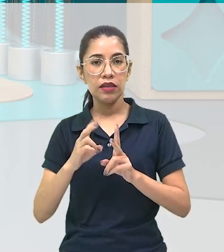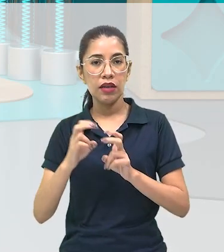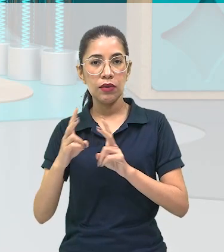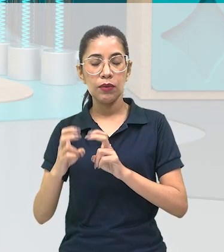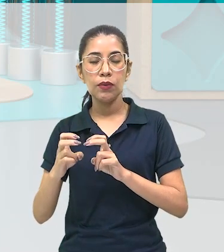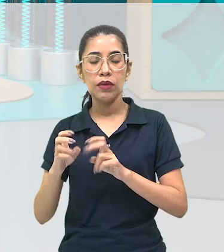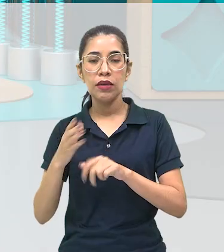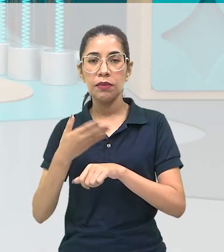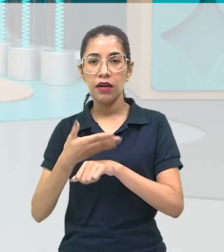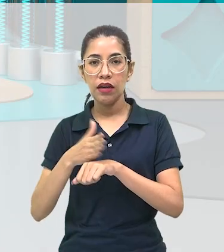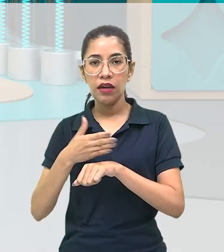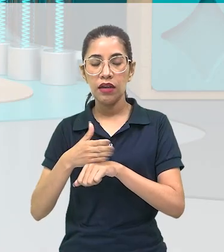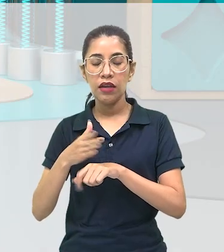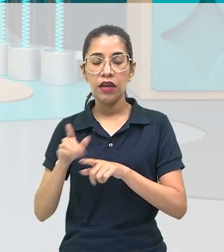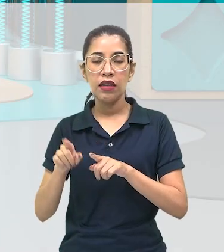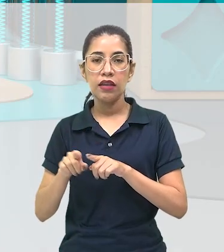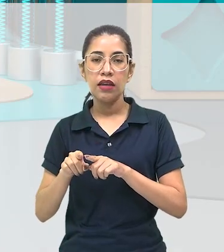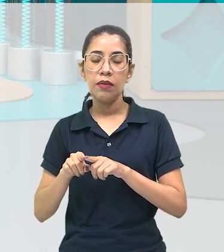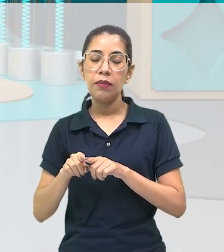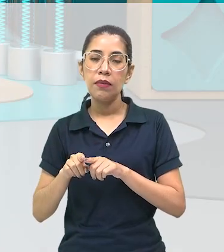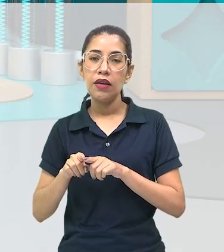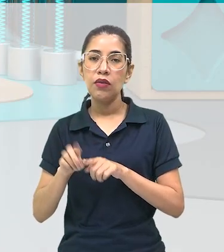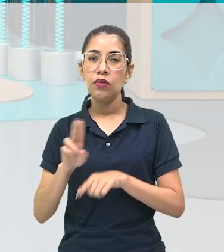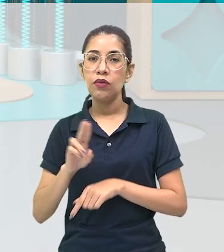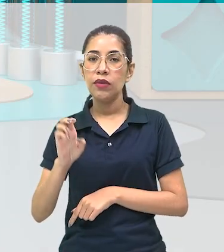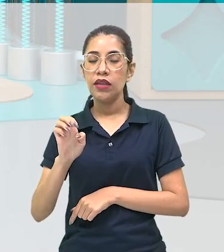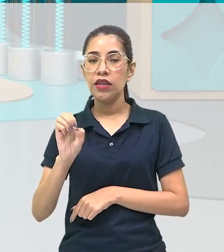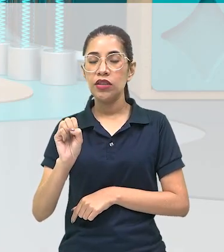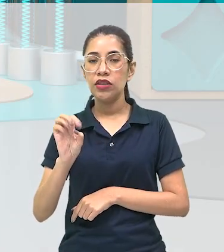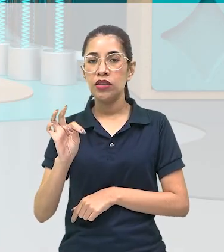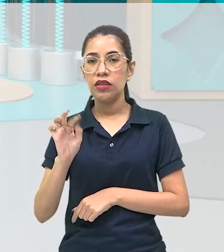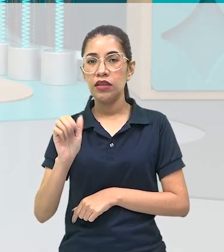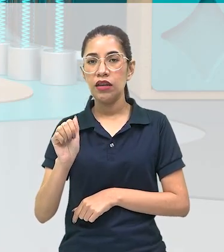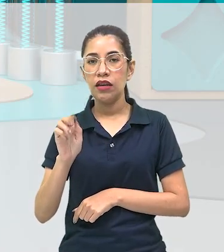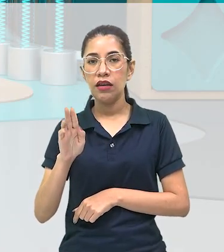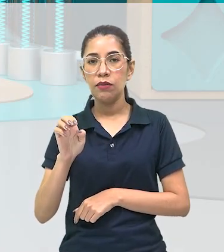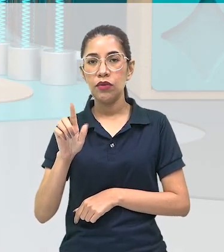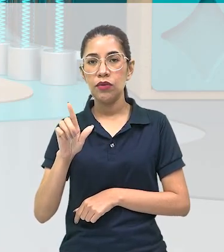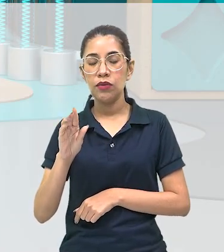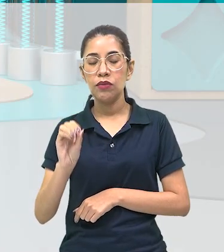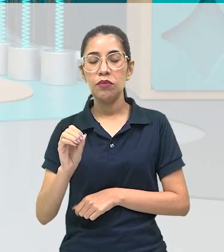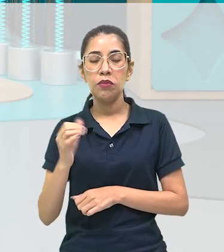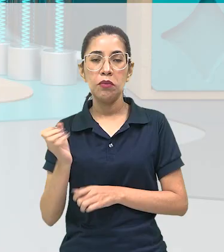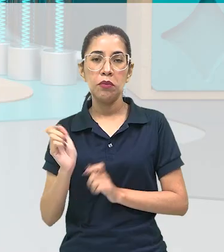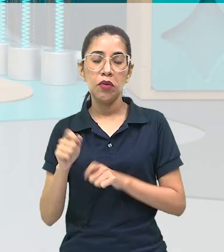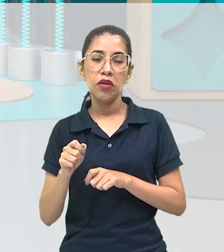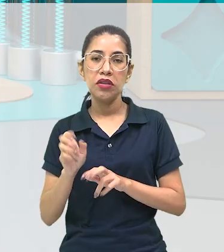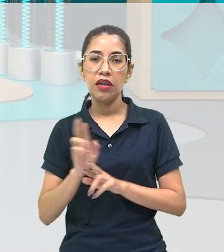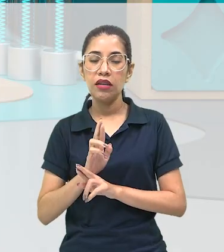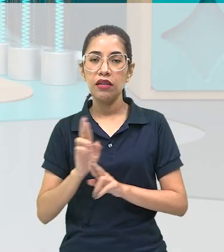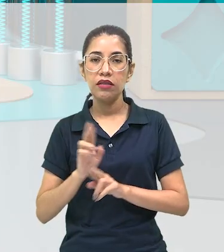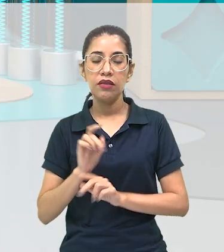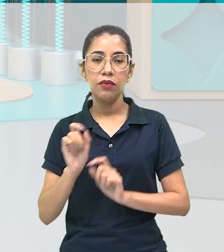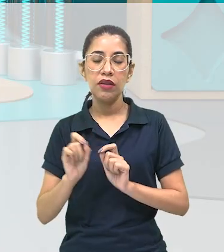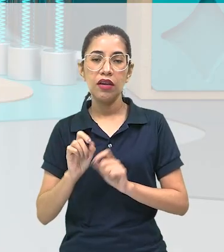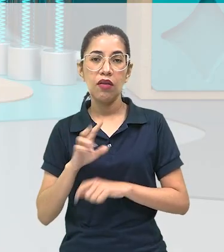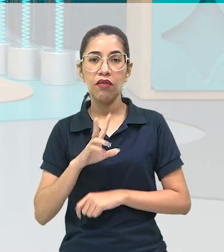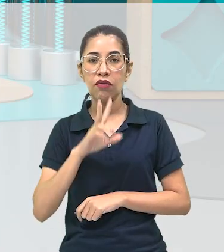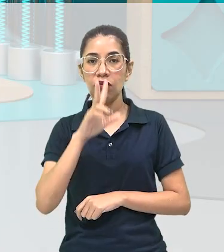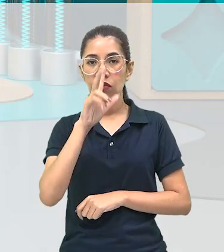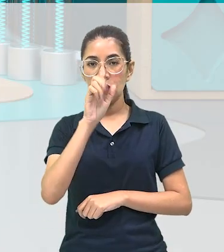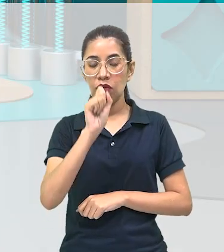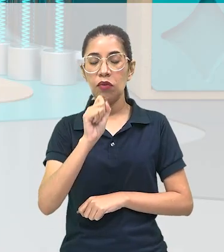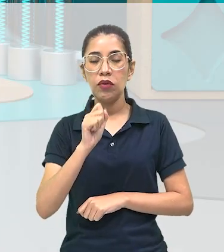e treinam os lutadores de sumô, é chamado de estábulo, né? Porque talvez associe muito assim com essa questão da